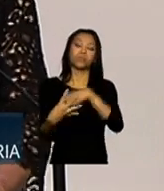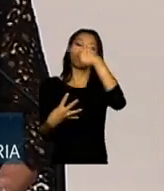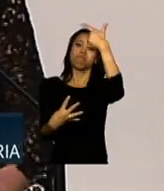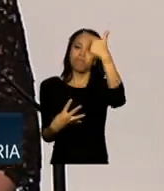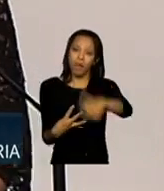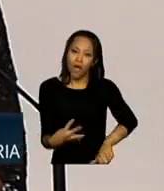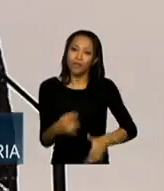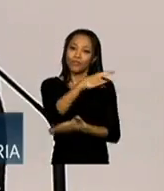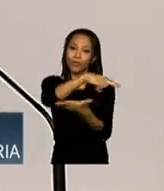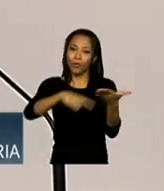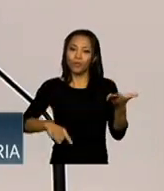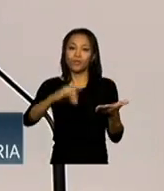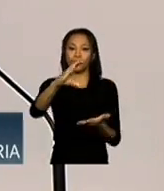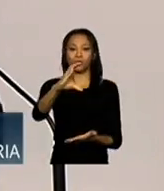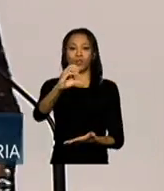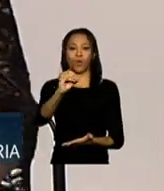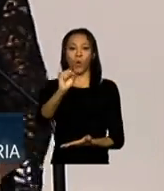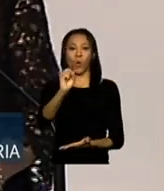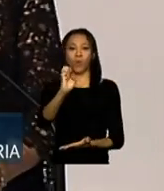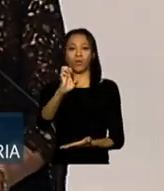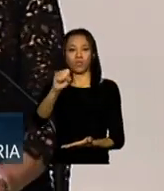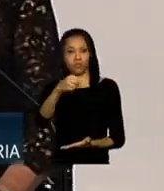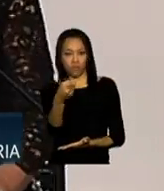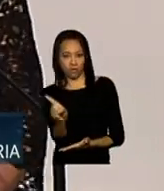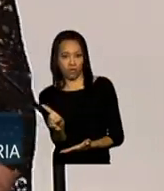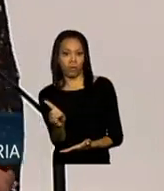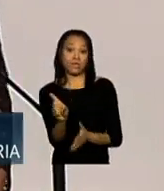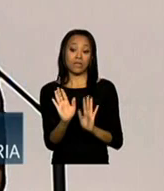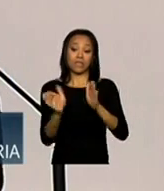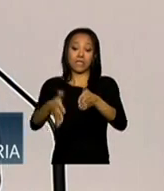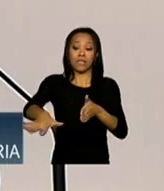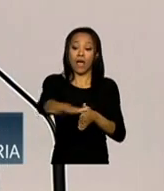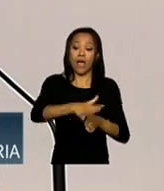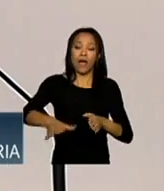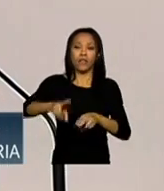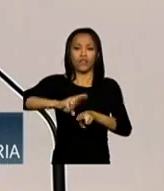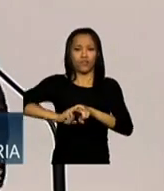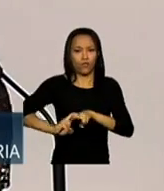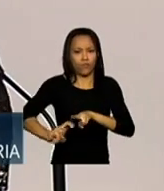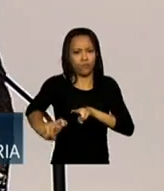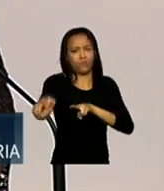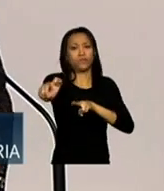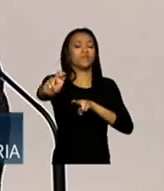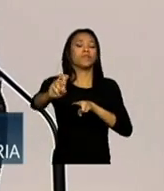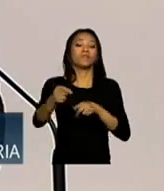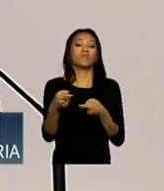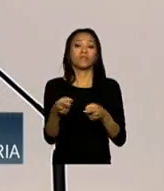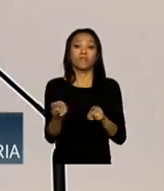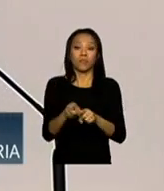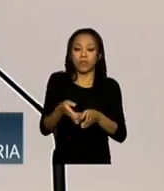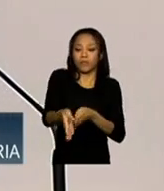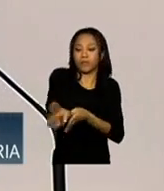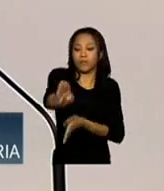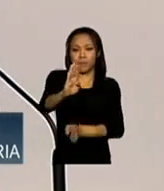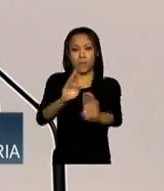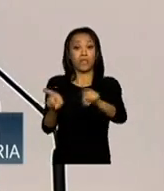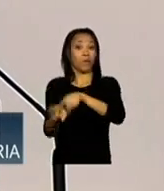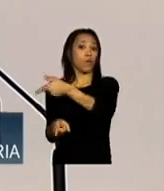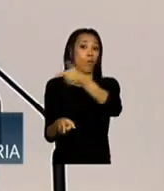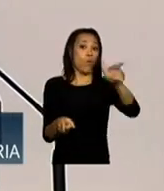concessões ocorrerão, notadamente na área de ferrovias, arrendamento de novas áreas em